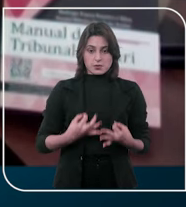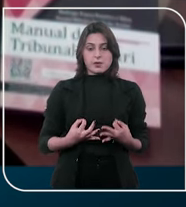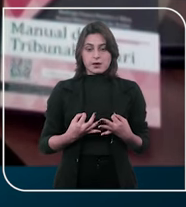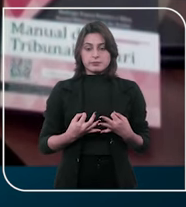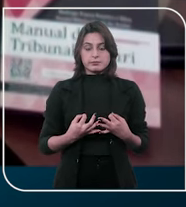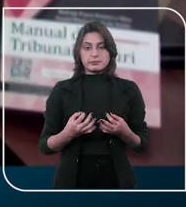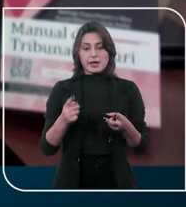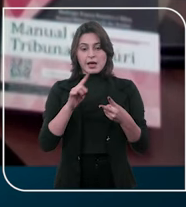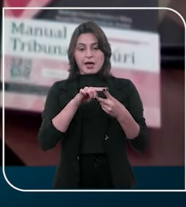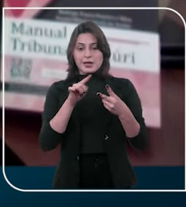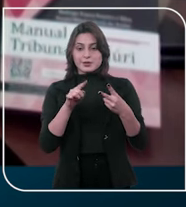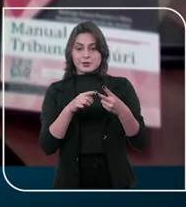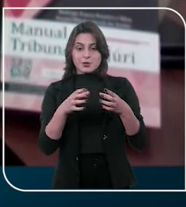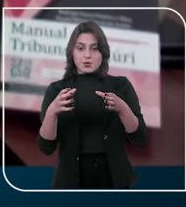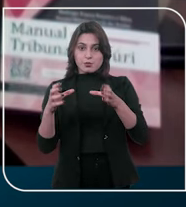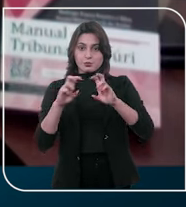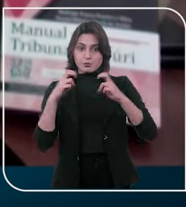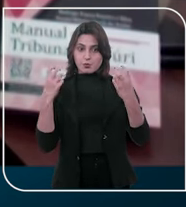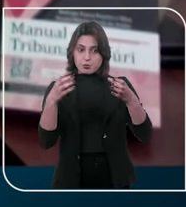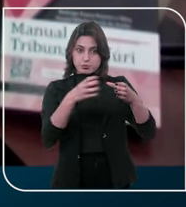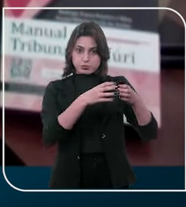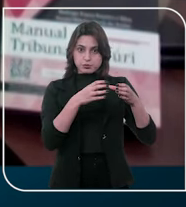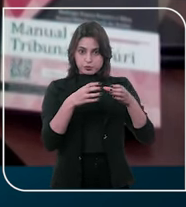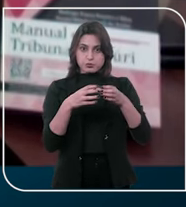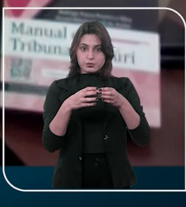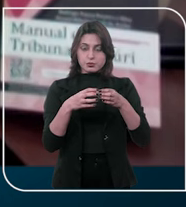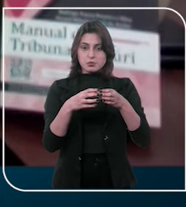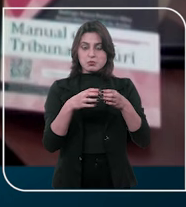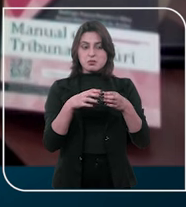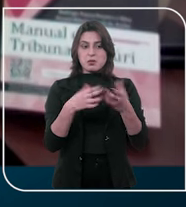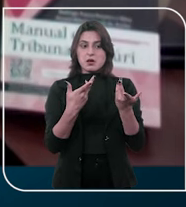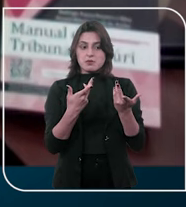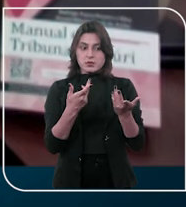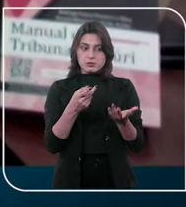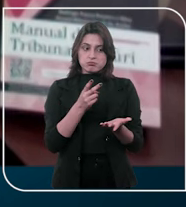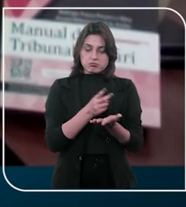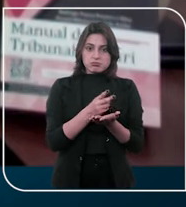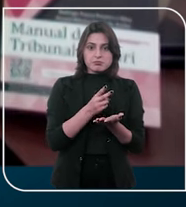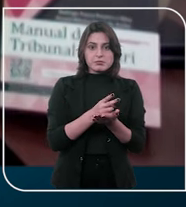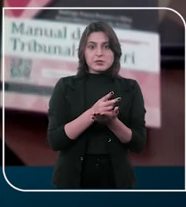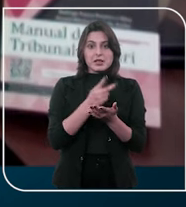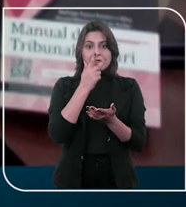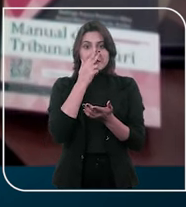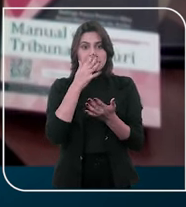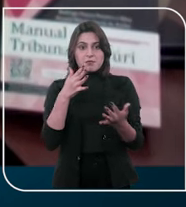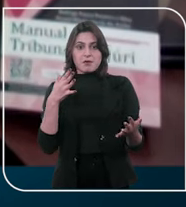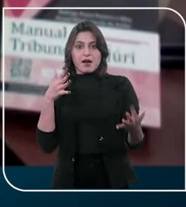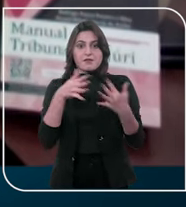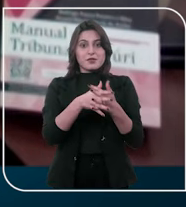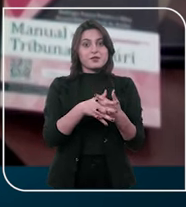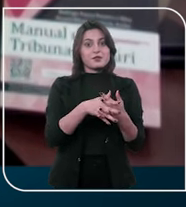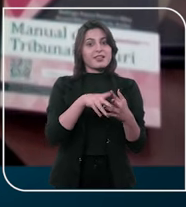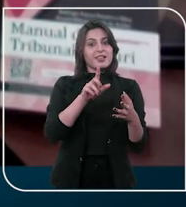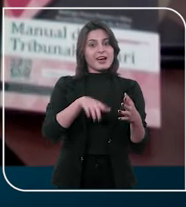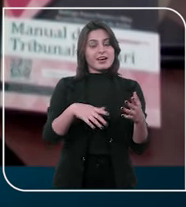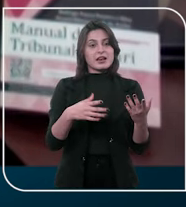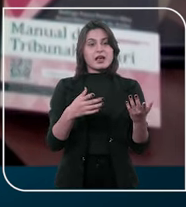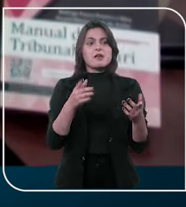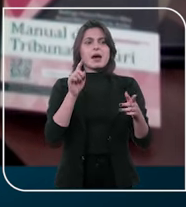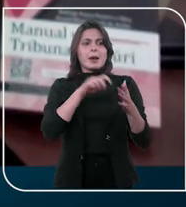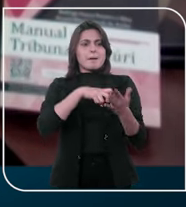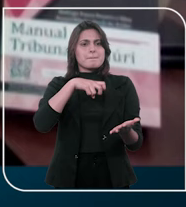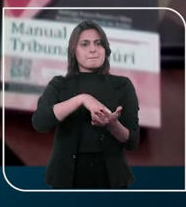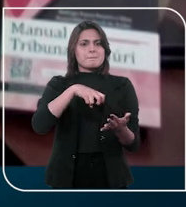vêm firmando, dizendo que afronta a execução imediata das penas do Tribunal do